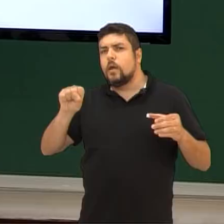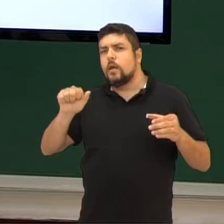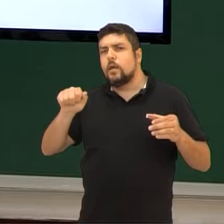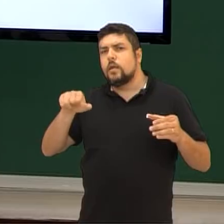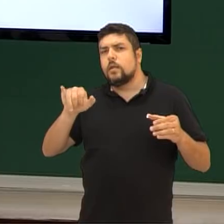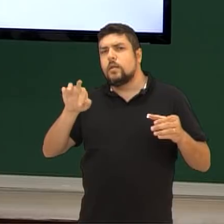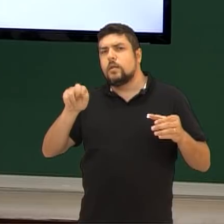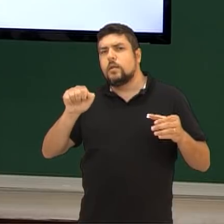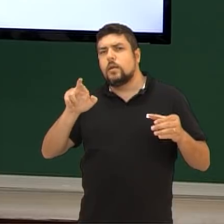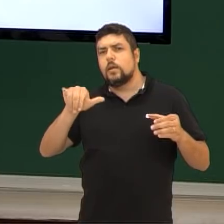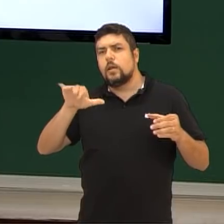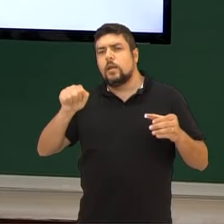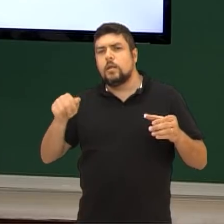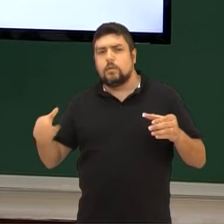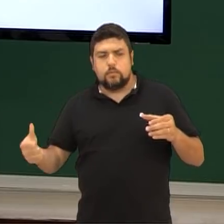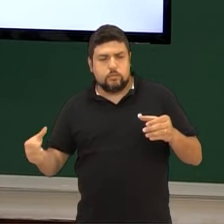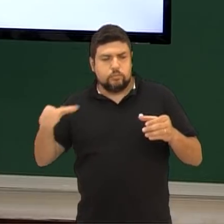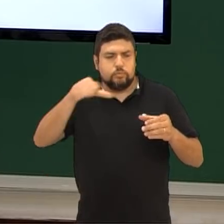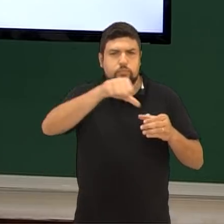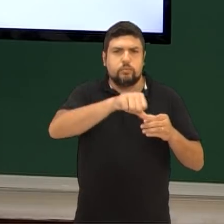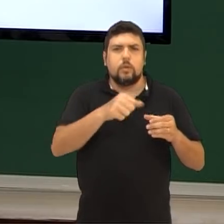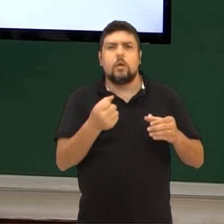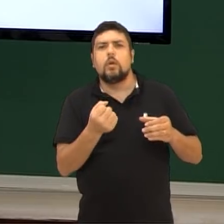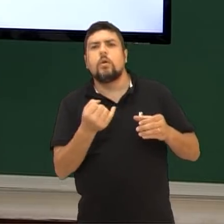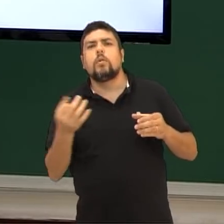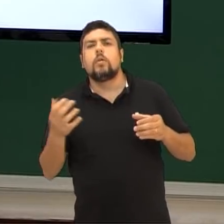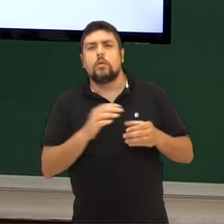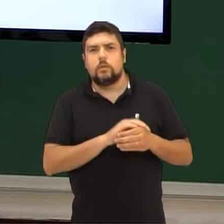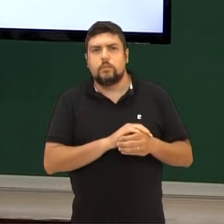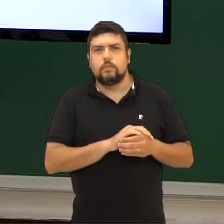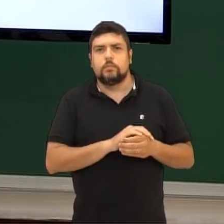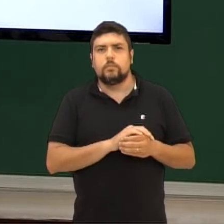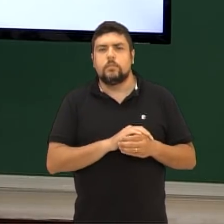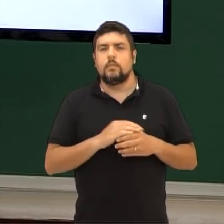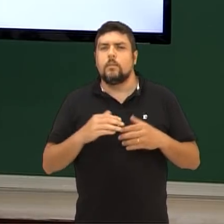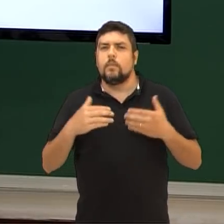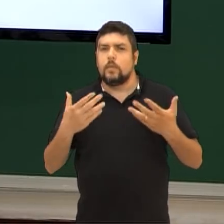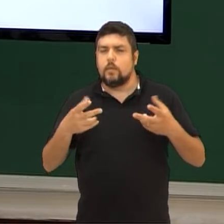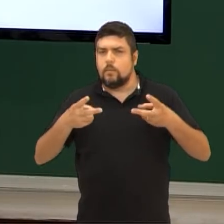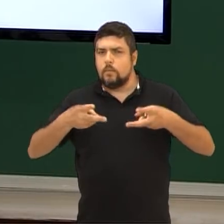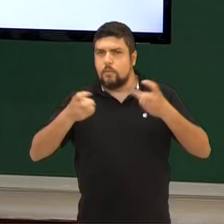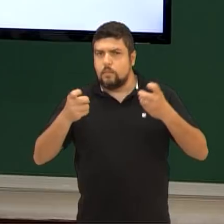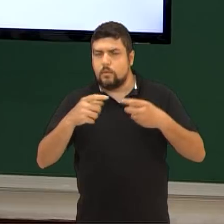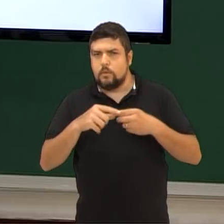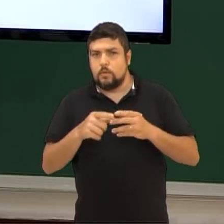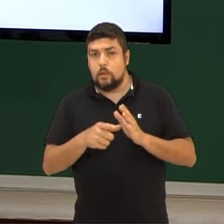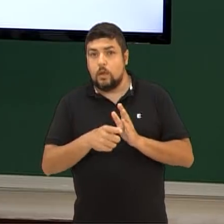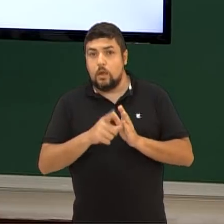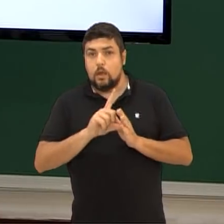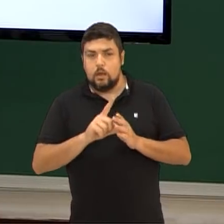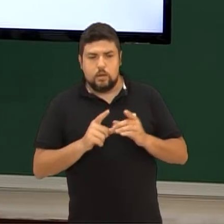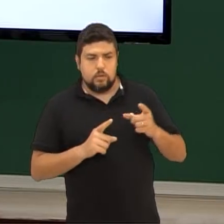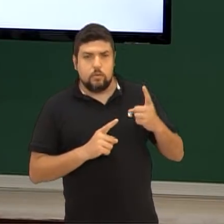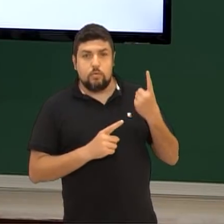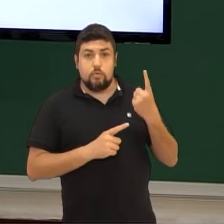sanitária deverá usar para compor a mistura corretamente? Perceba que quando ela tinha 1